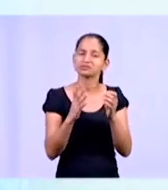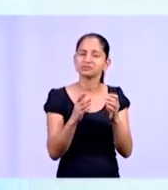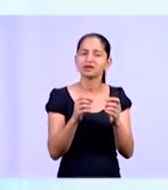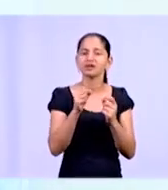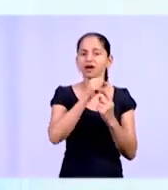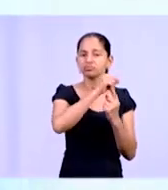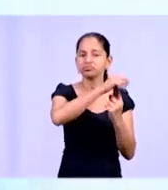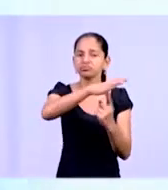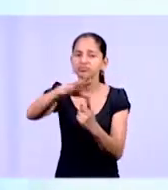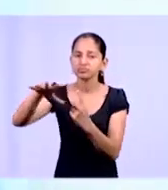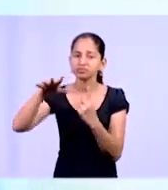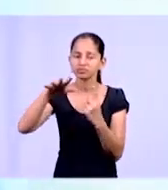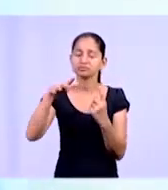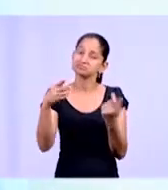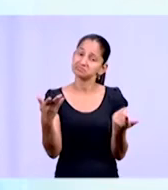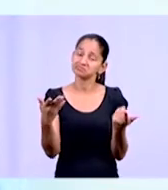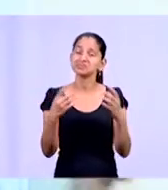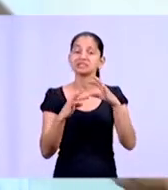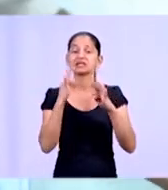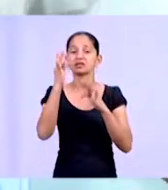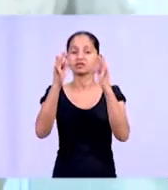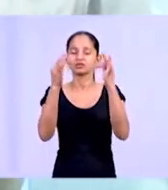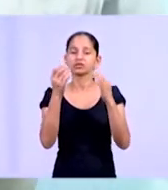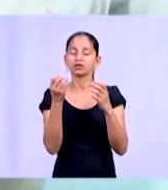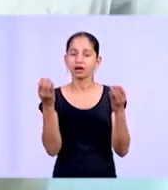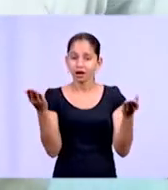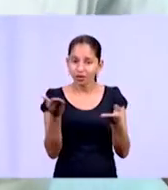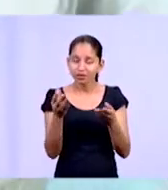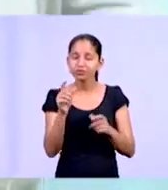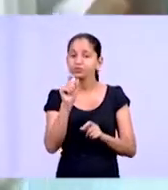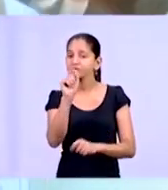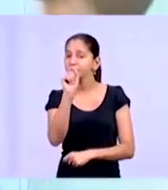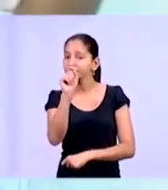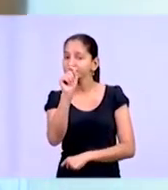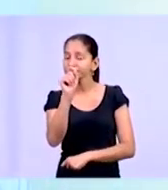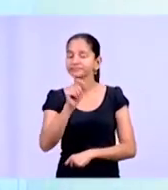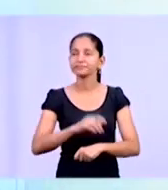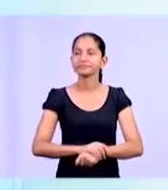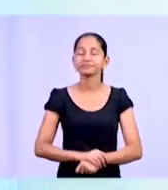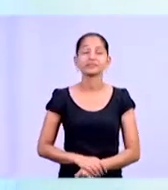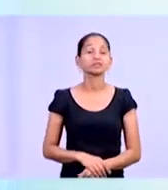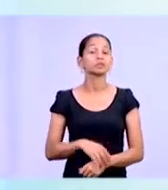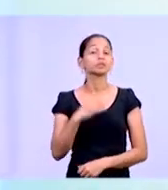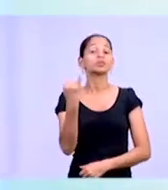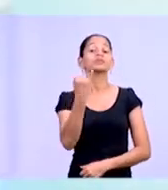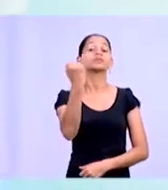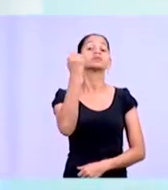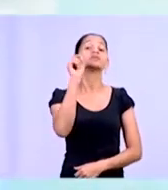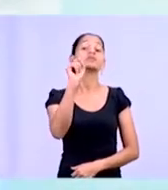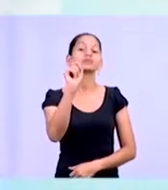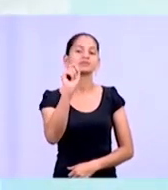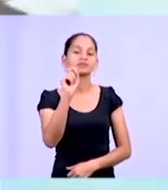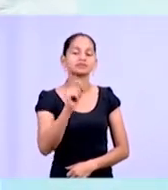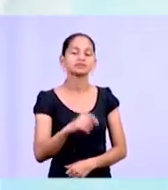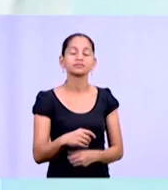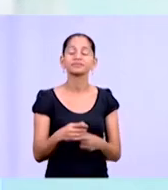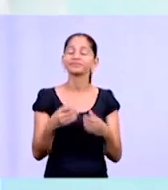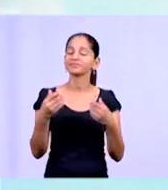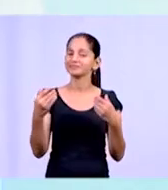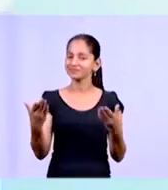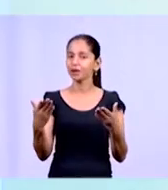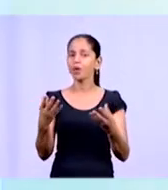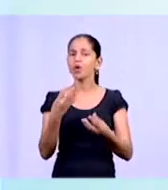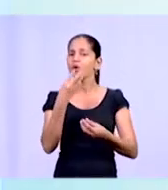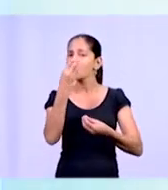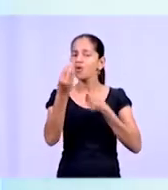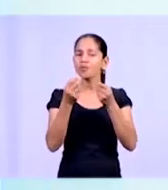disseminação de tecnologia. Bem, agora, gente, vamos ao que interessa mesmo, como é que funciona